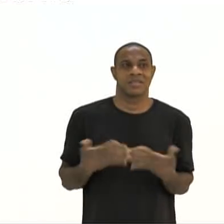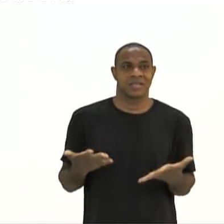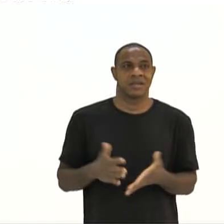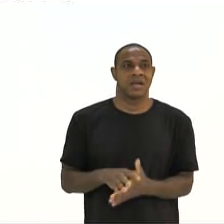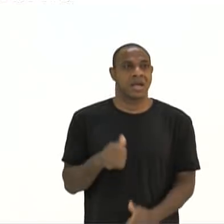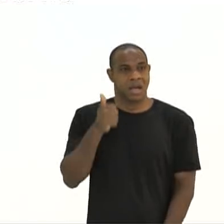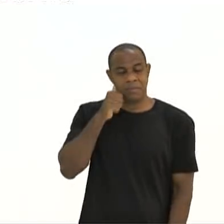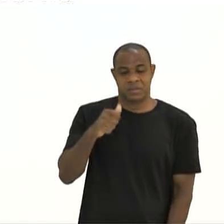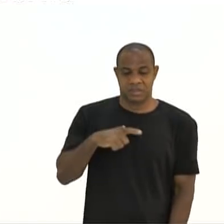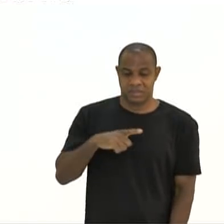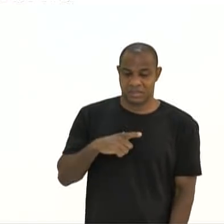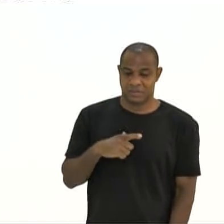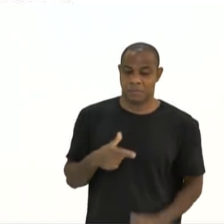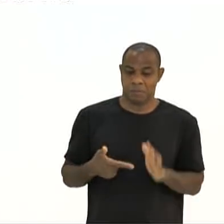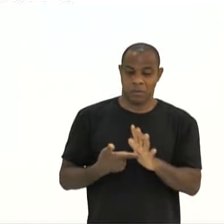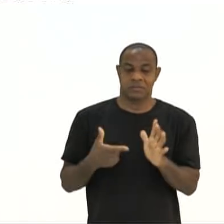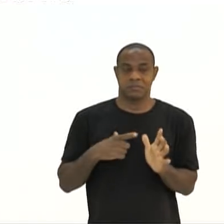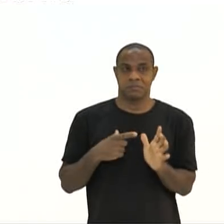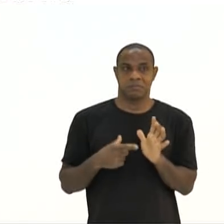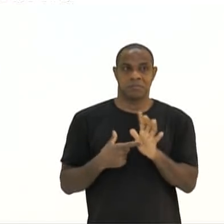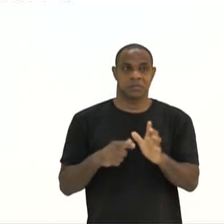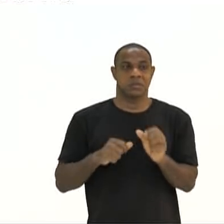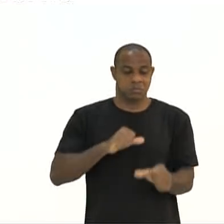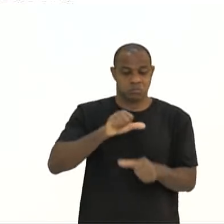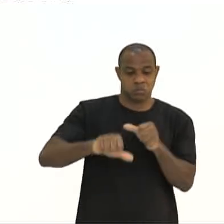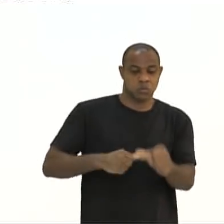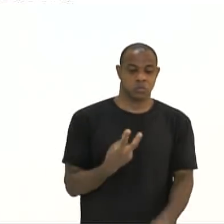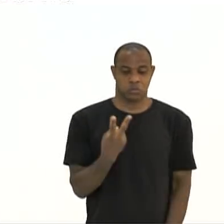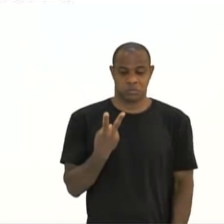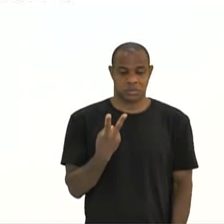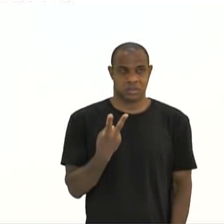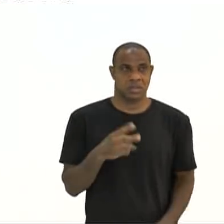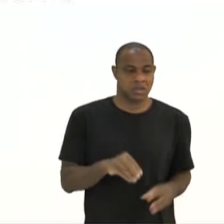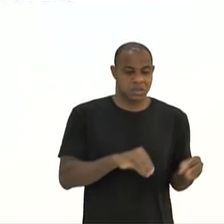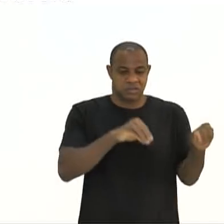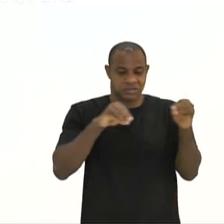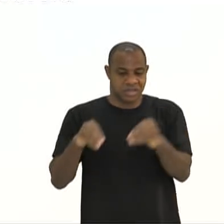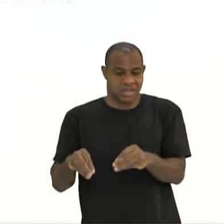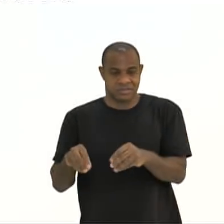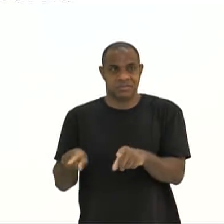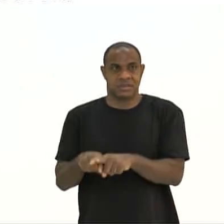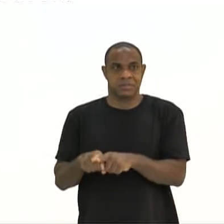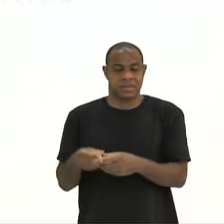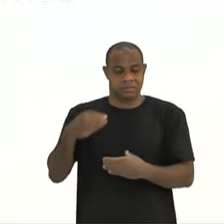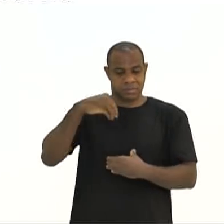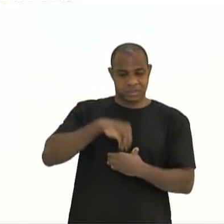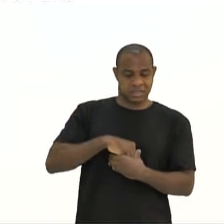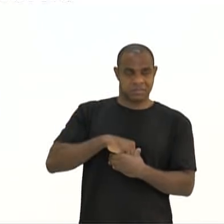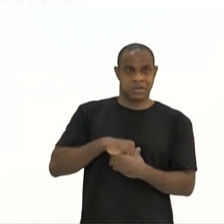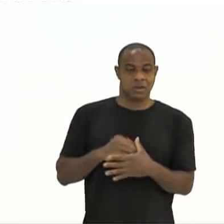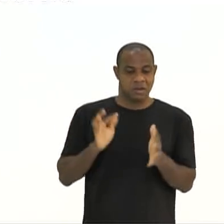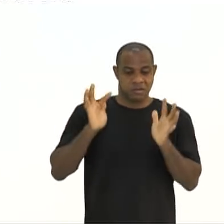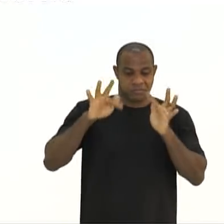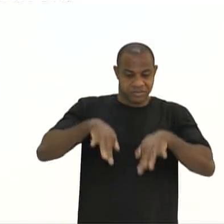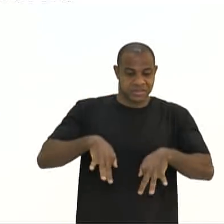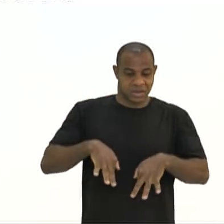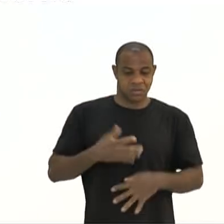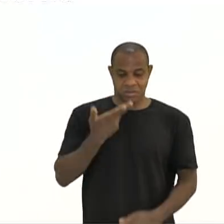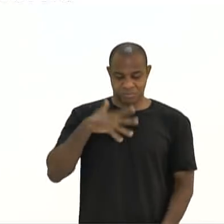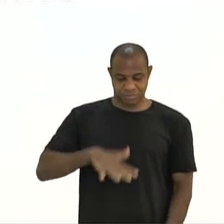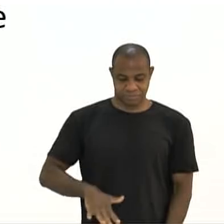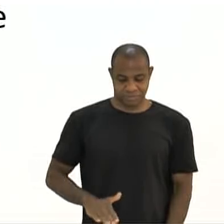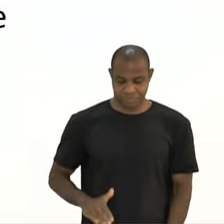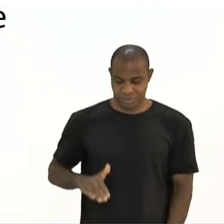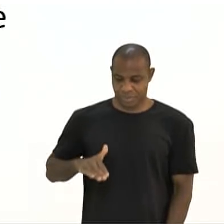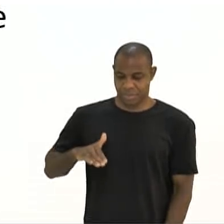2 mudanças, uma externa, de cidade, e uma interna, o fim da fase infantil para a entrada na